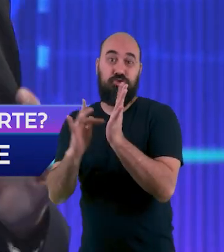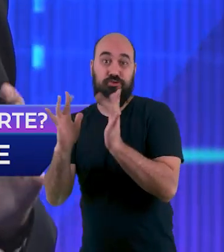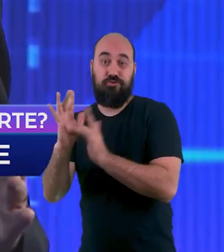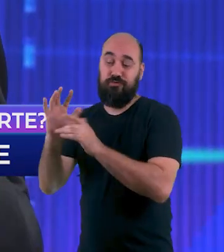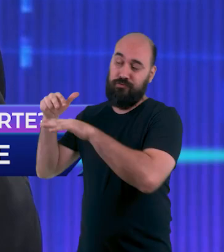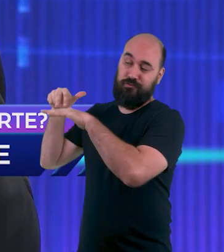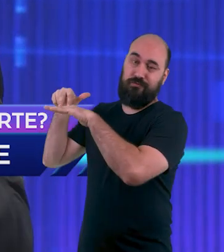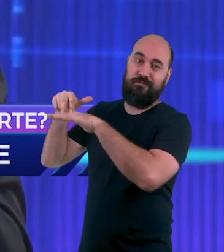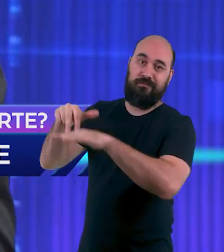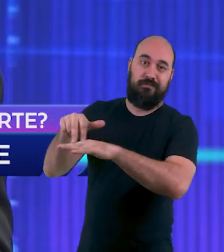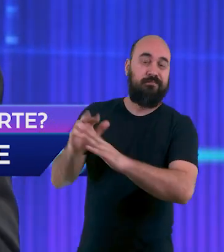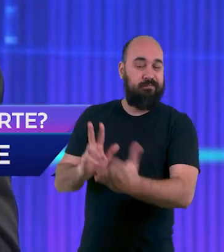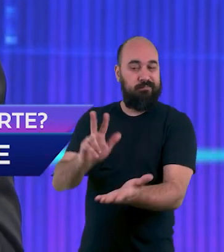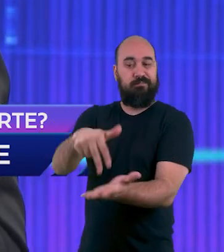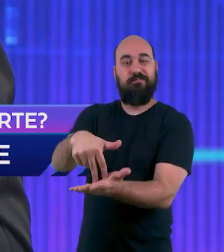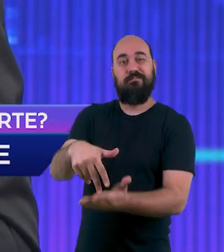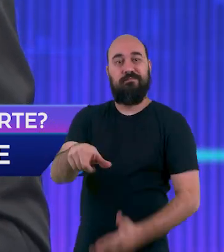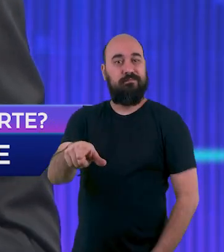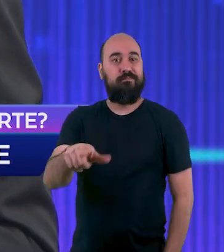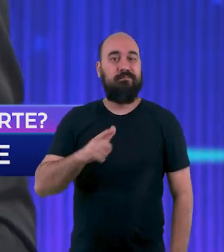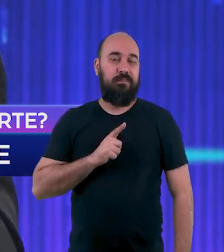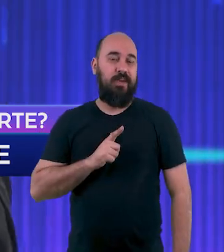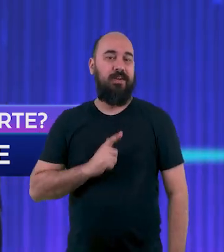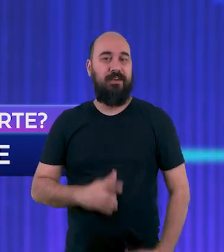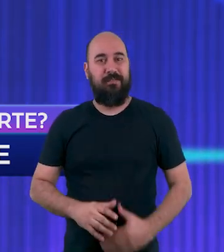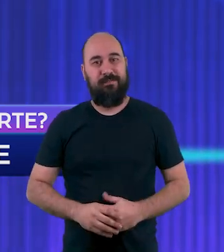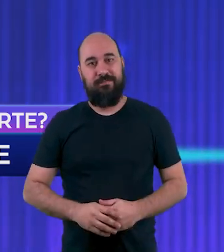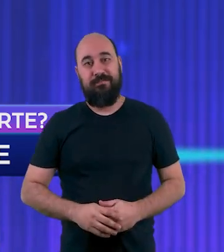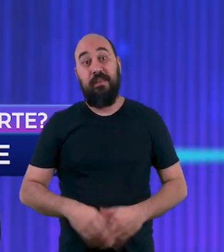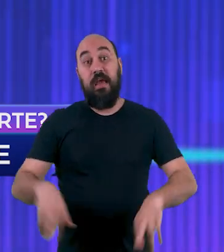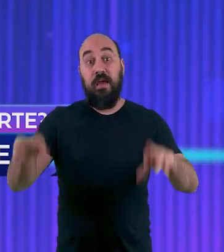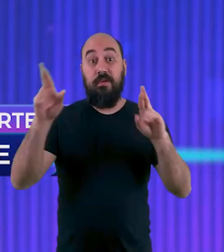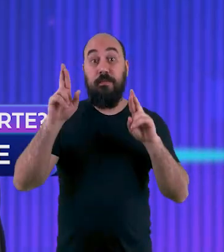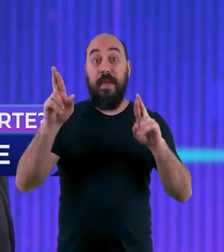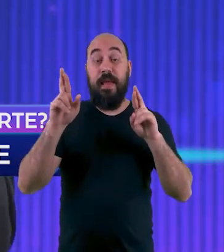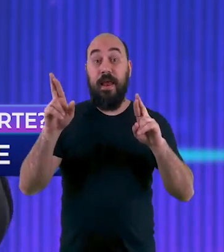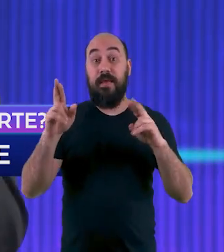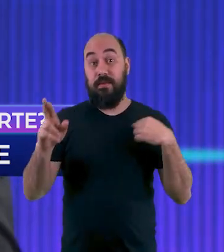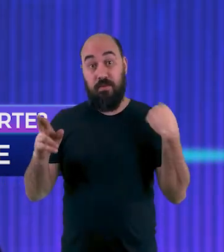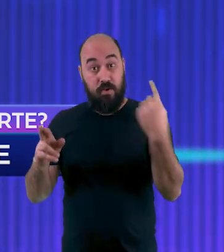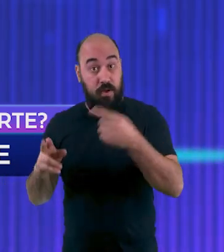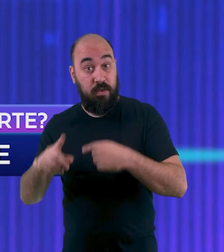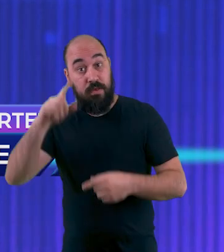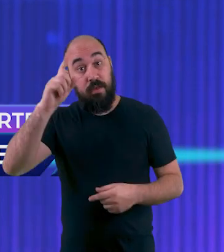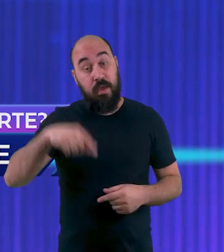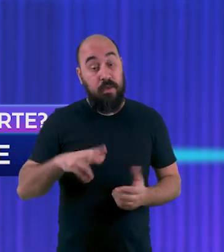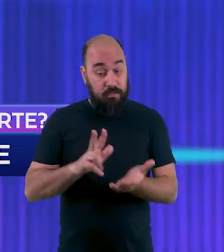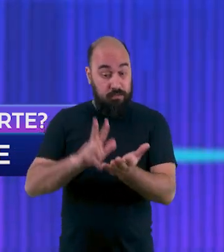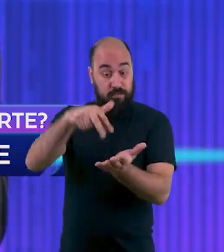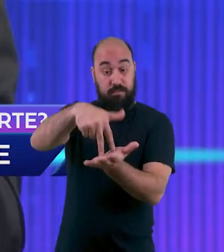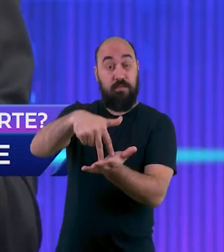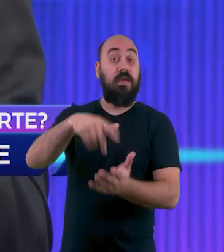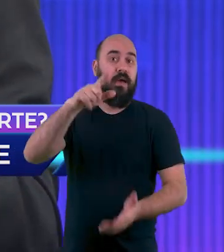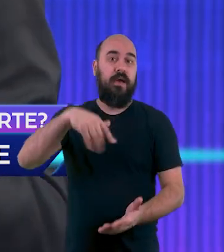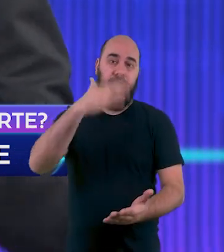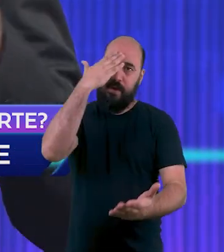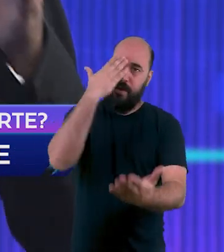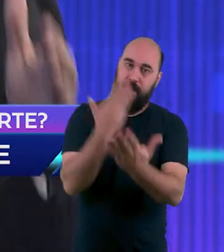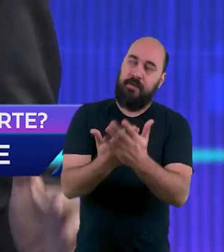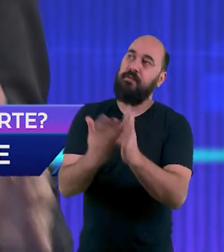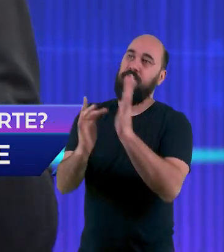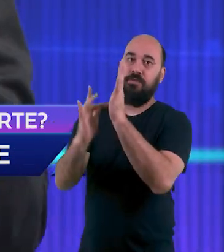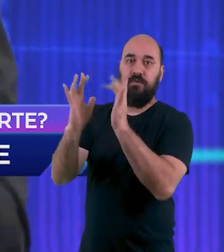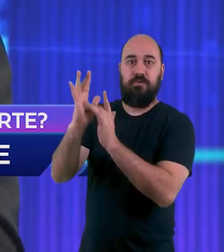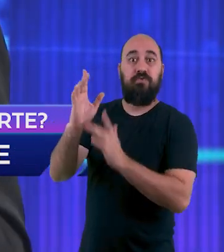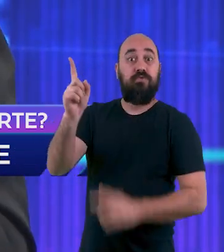1 Tessalonicenses, no capítulo 4, a esperança que temos da ressurreição. Pois se cremos que